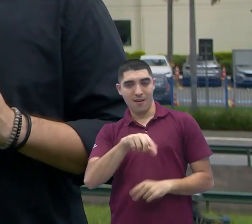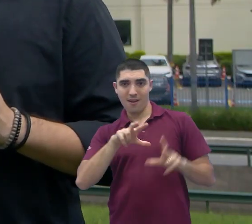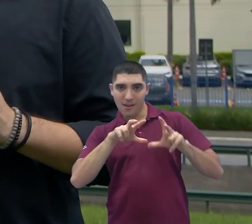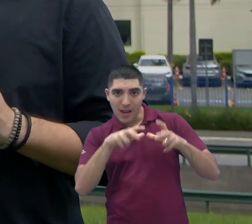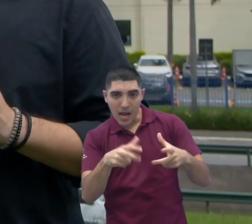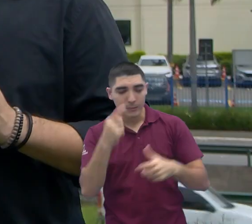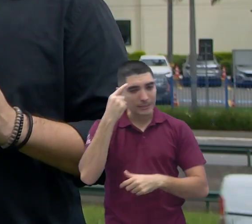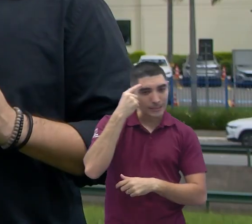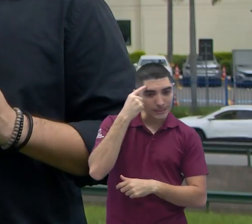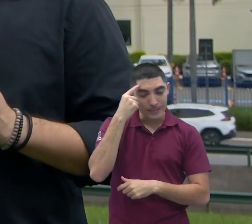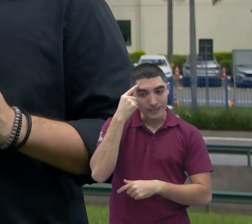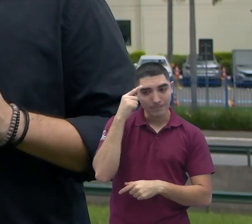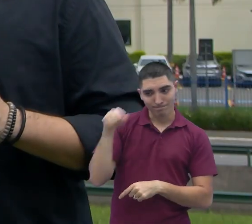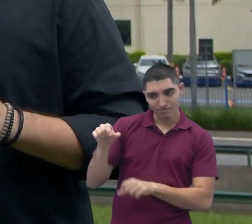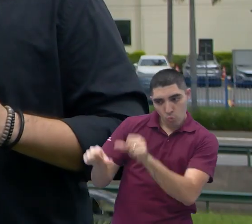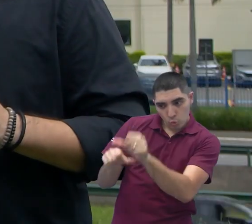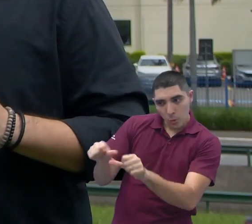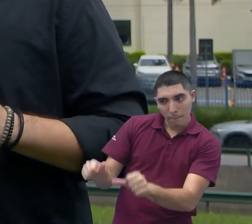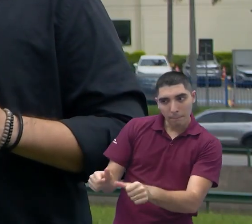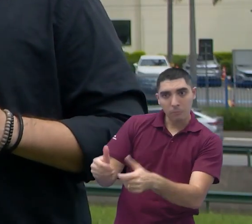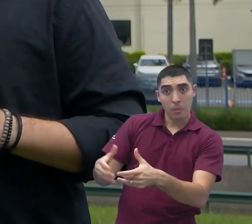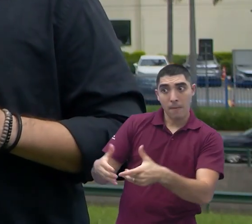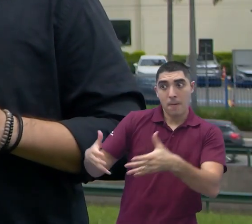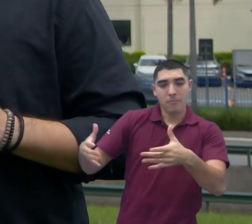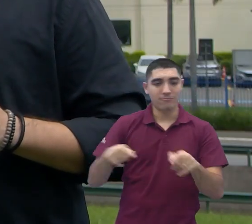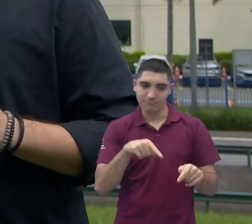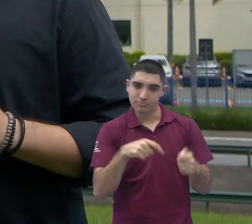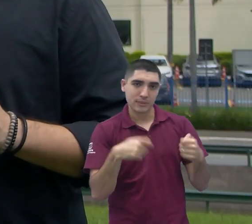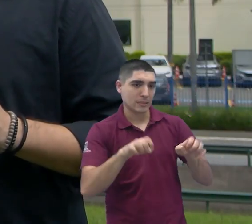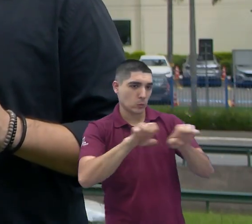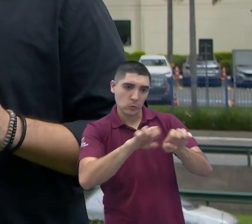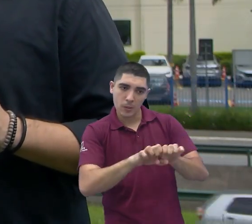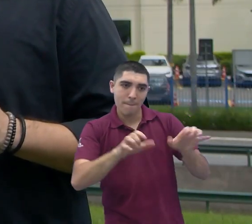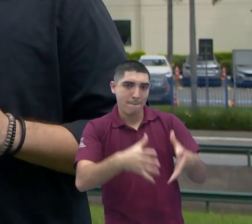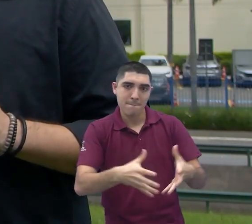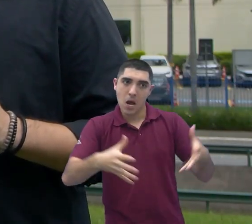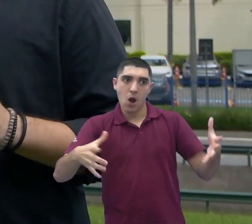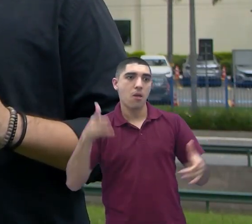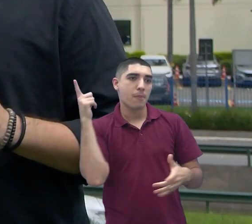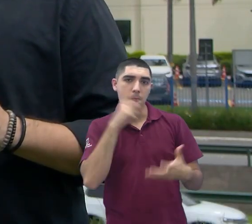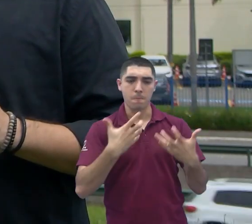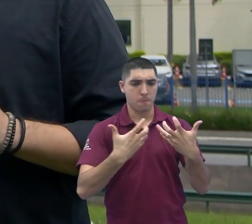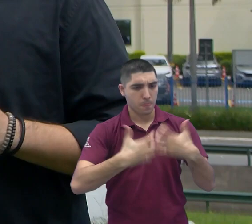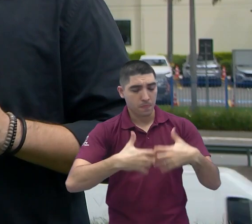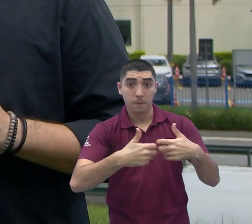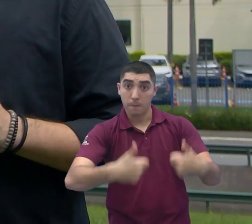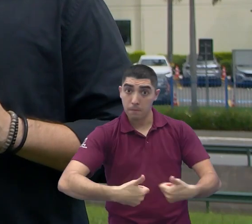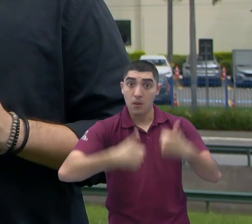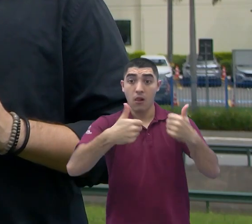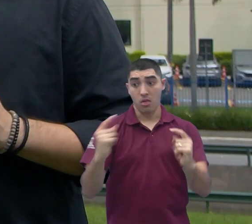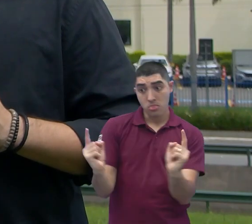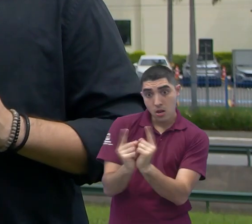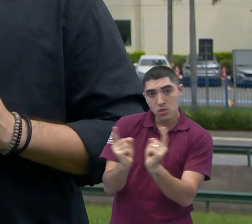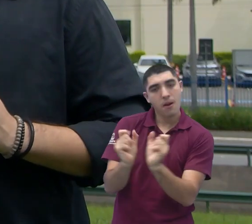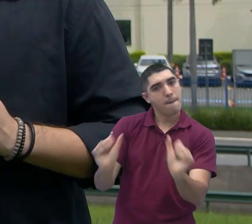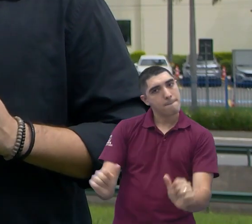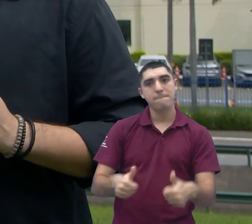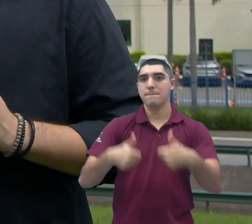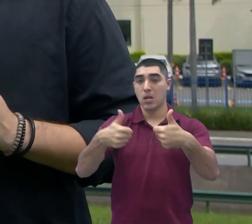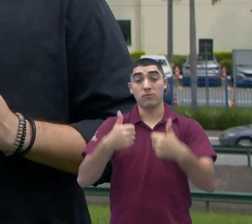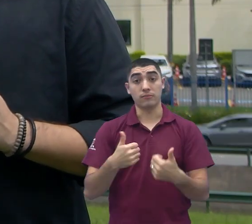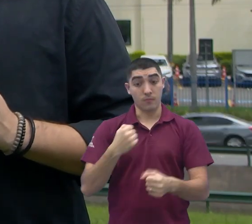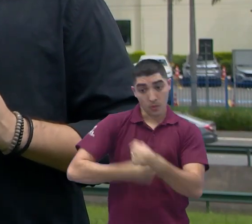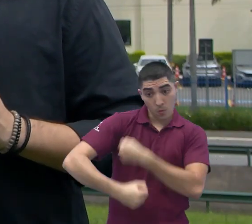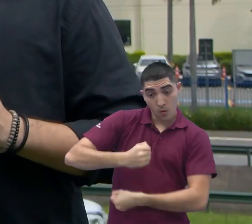Poder Legislativo precisou acompanhar essas mudanças para garantir estrutura, funcionalidade e atendimento à